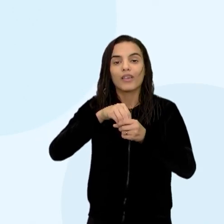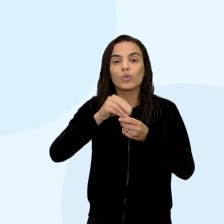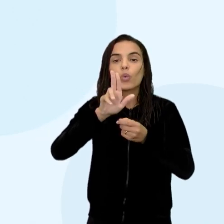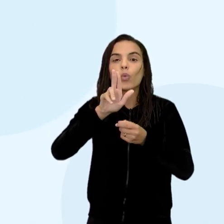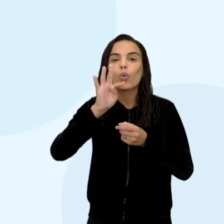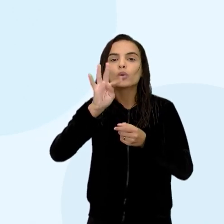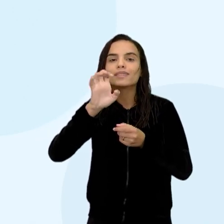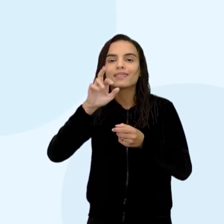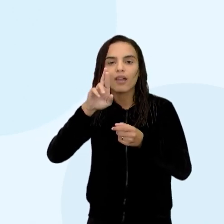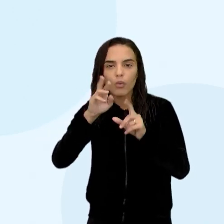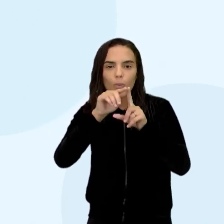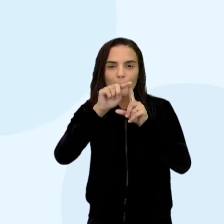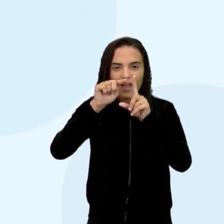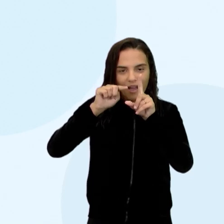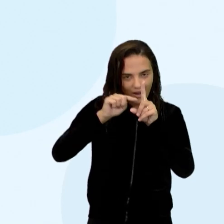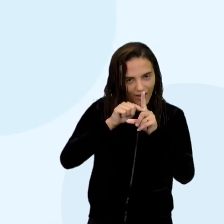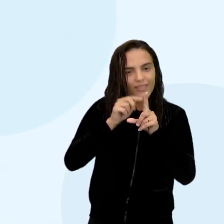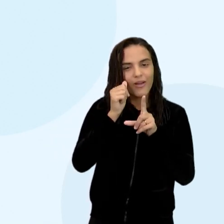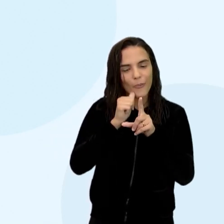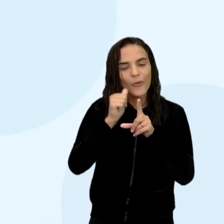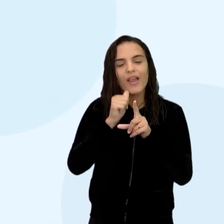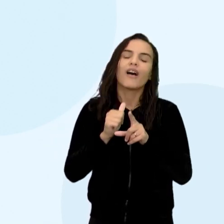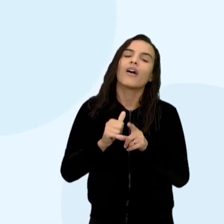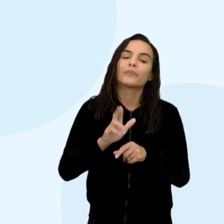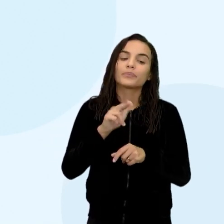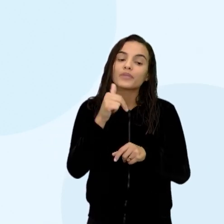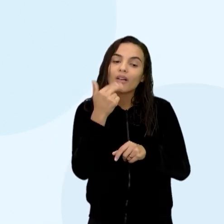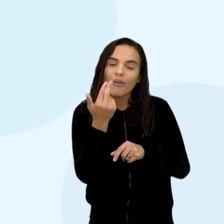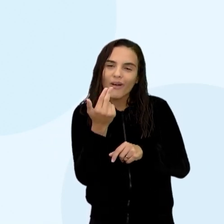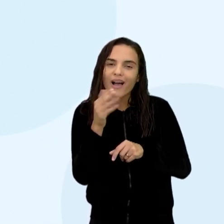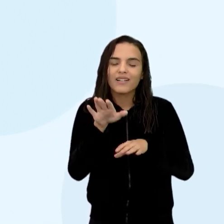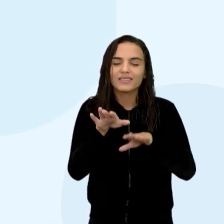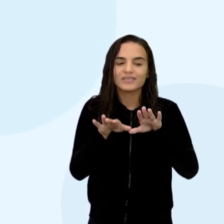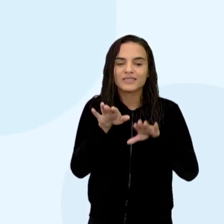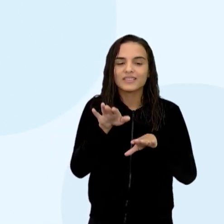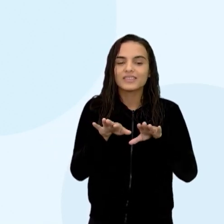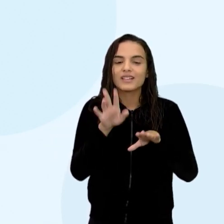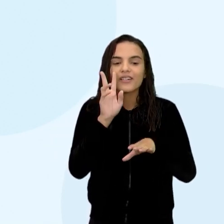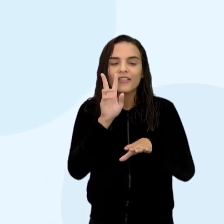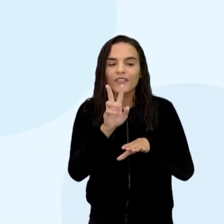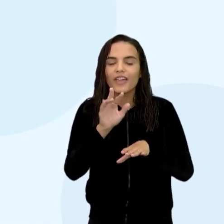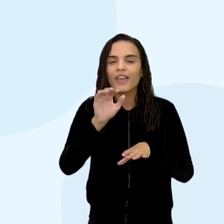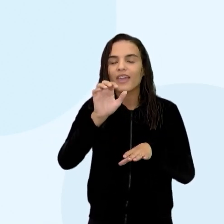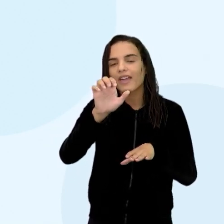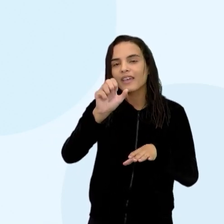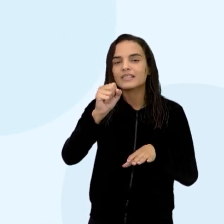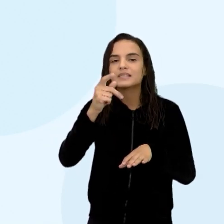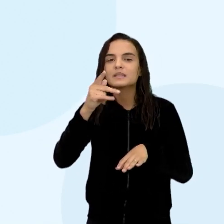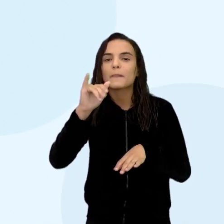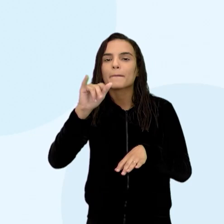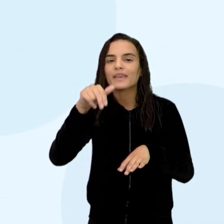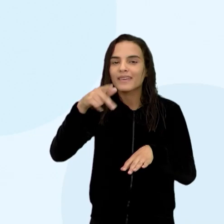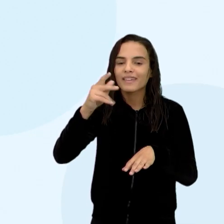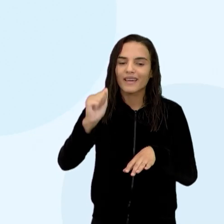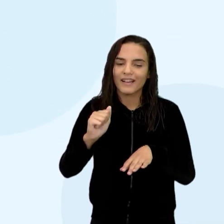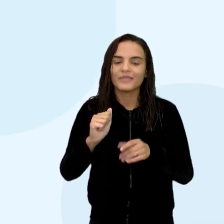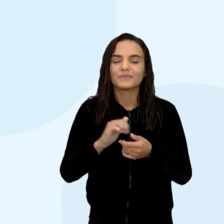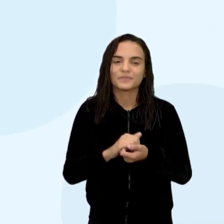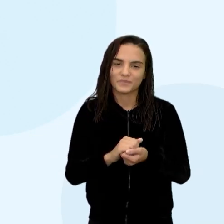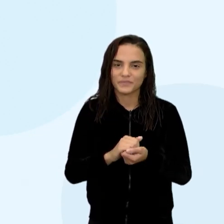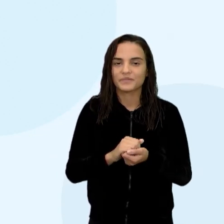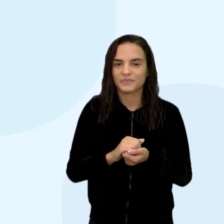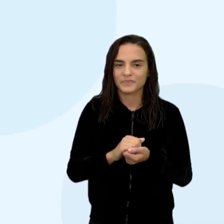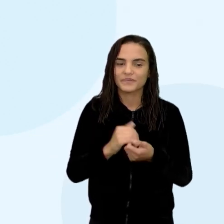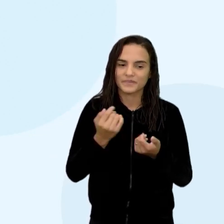A mielomeningocele, que é a má formação da espinha bífida, e nós vamos ver a espinha e uma bolinha